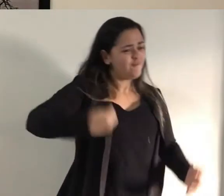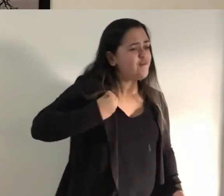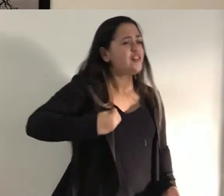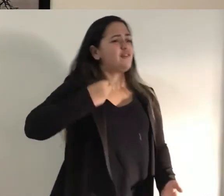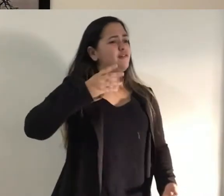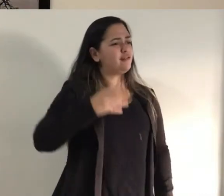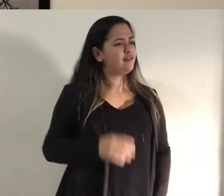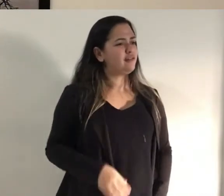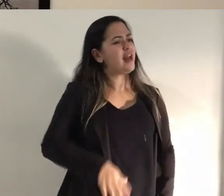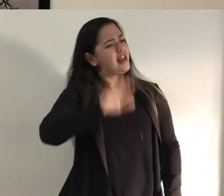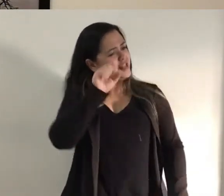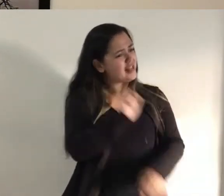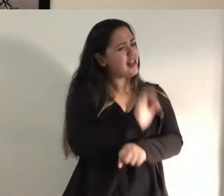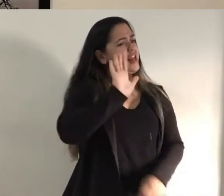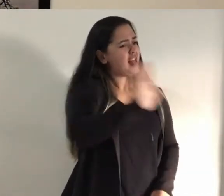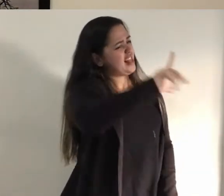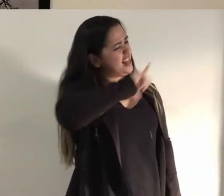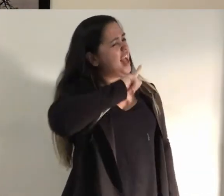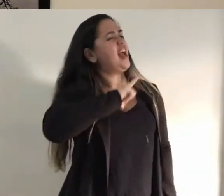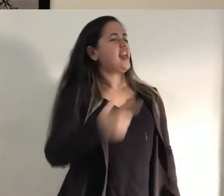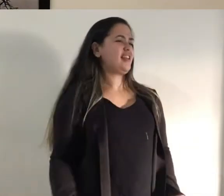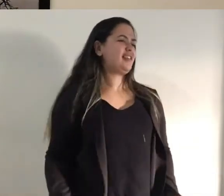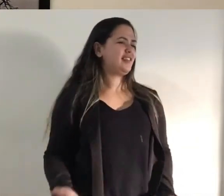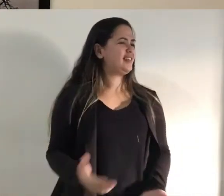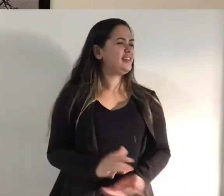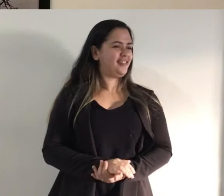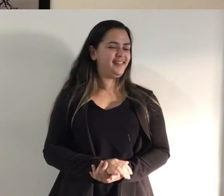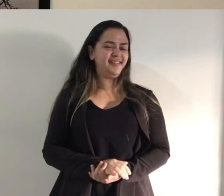esperança. Há esperança.